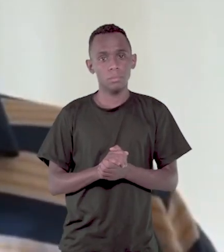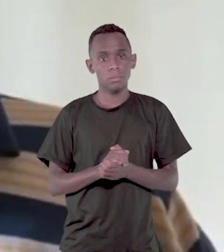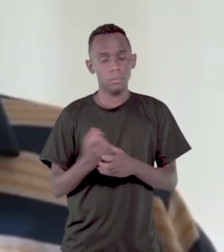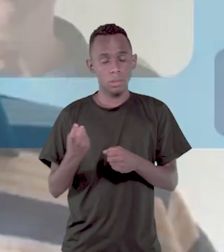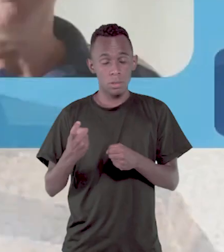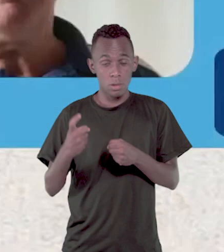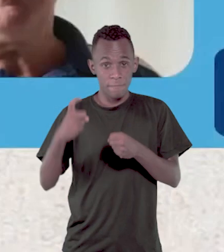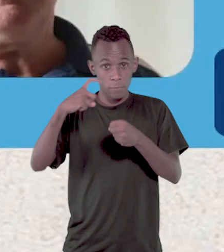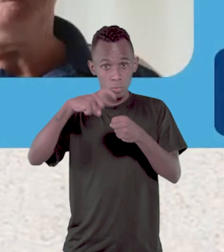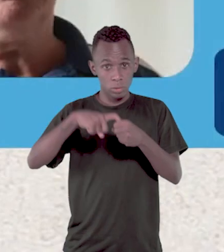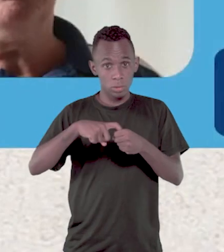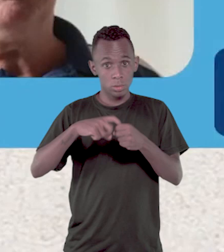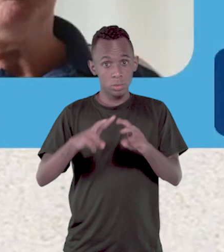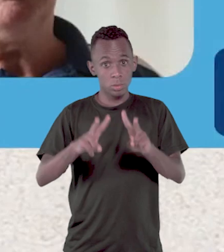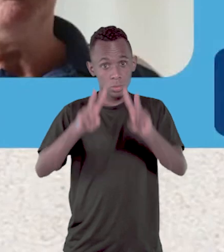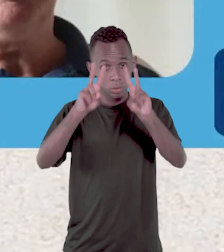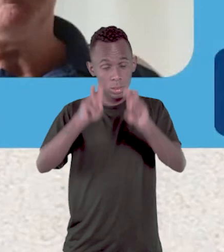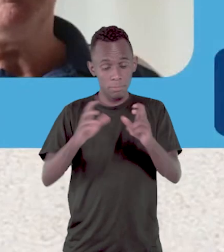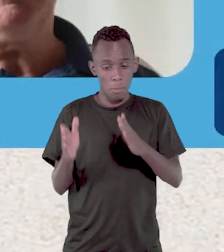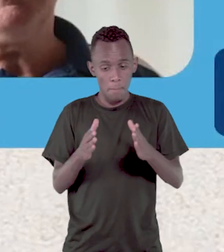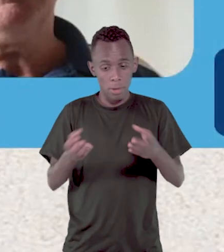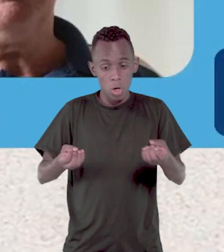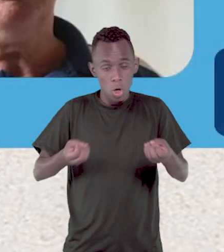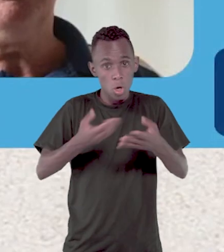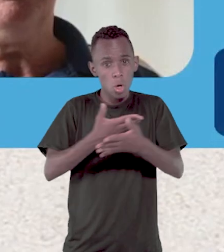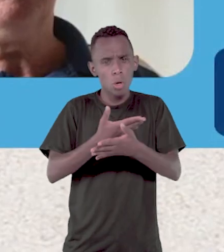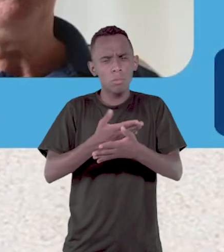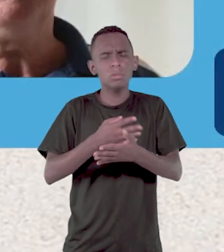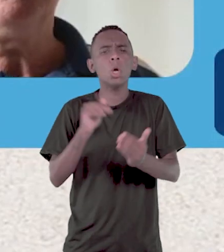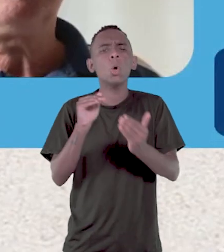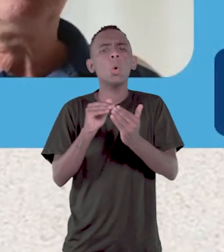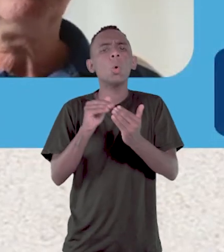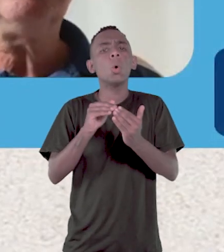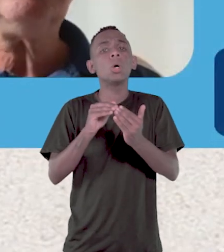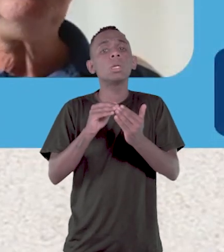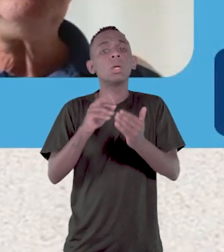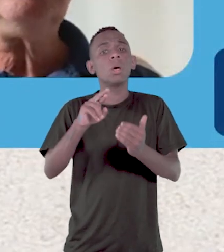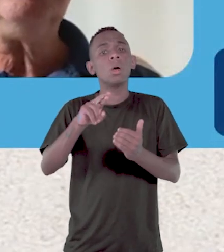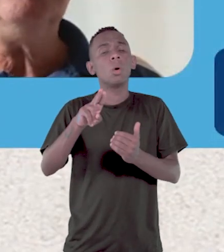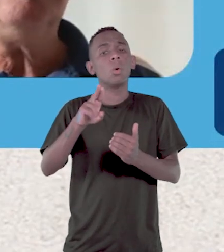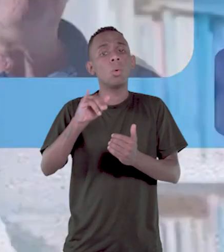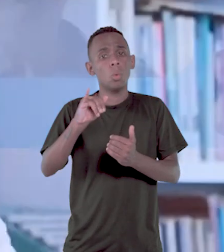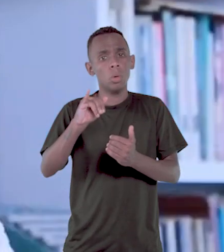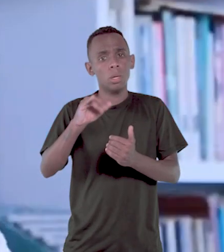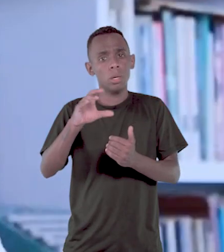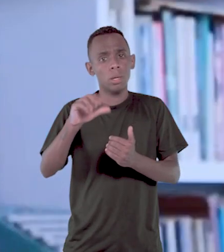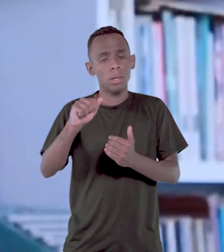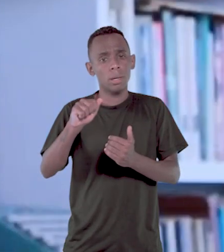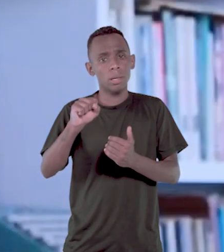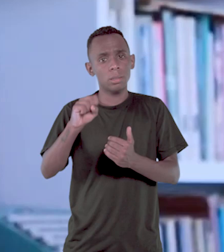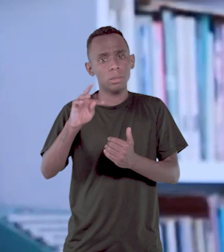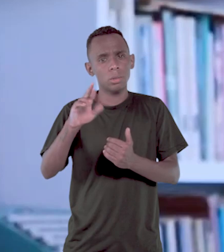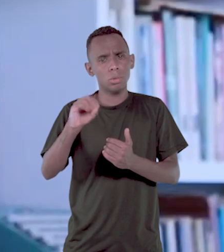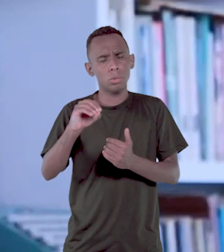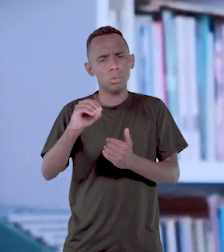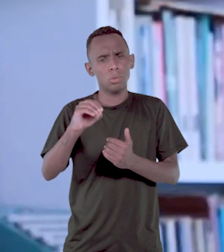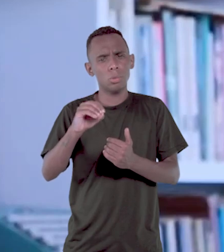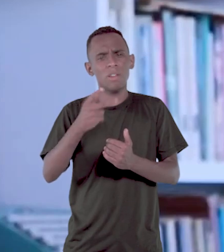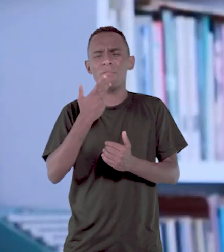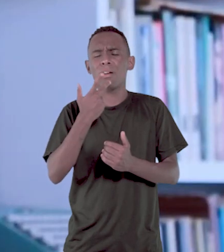Aqui, voltando à questão do modernismo, você concorda com o Rui Castro que o modernismo ali